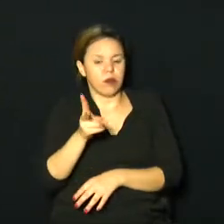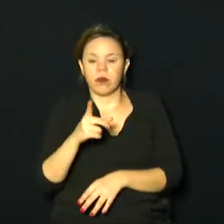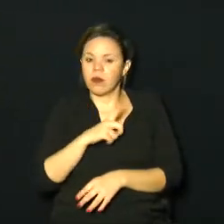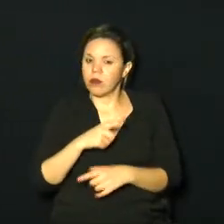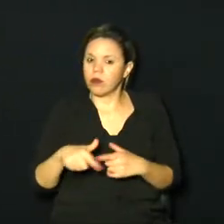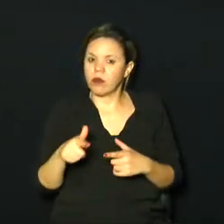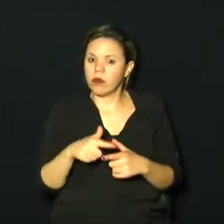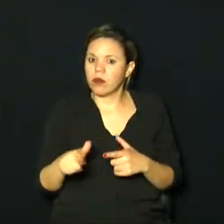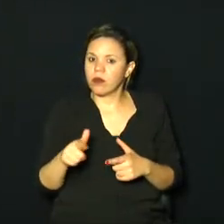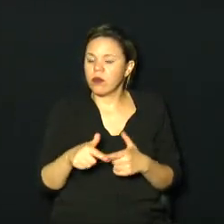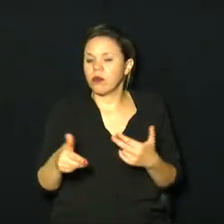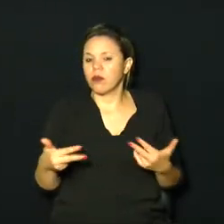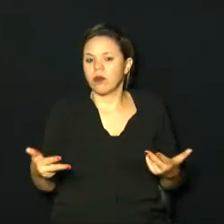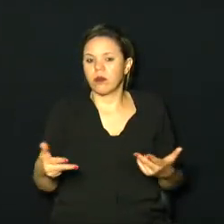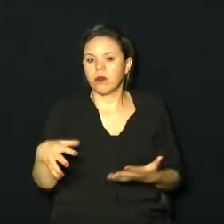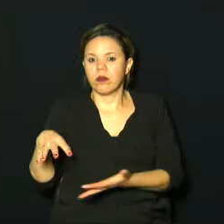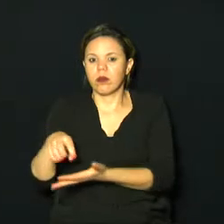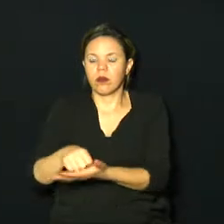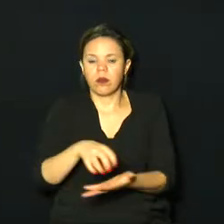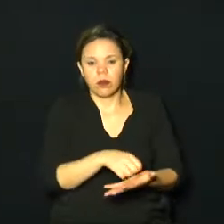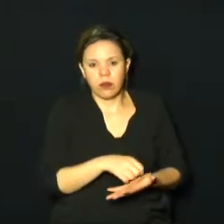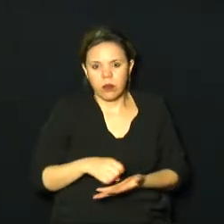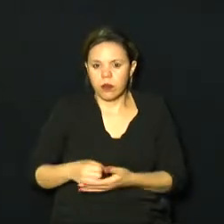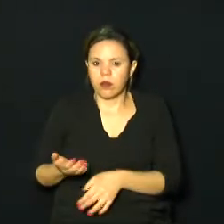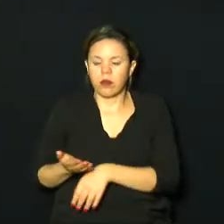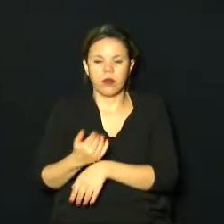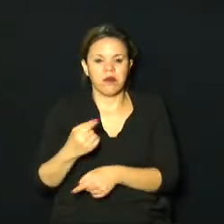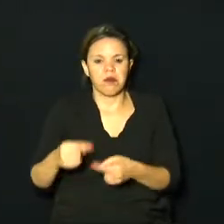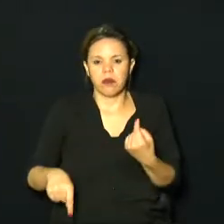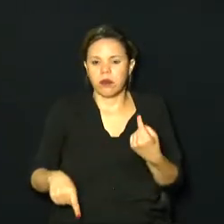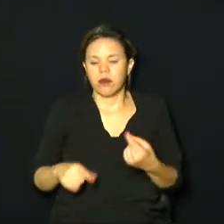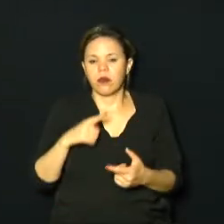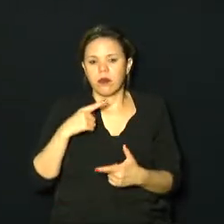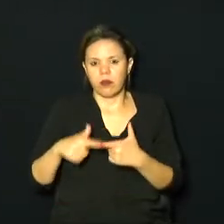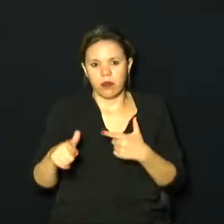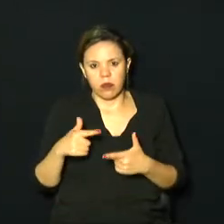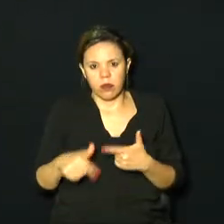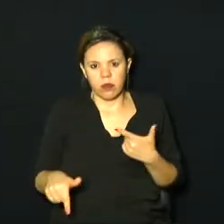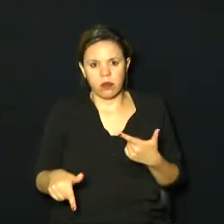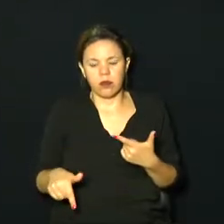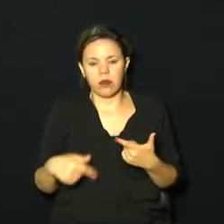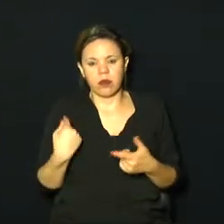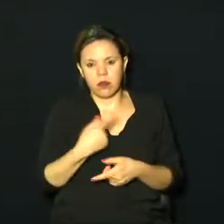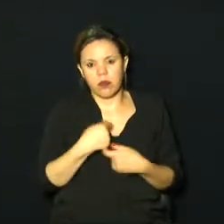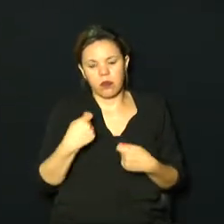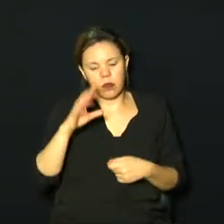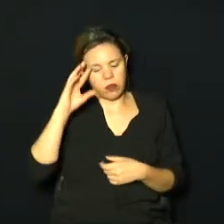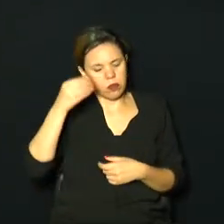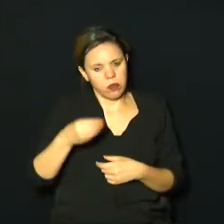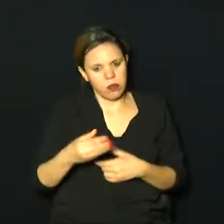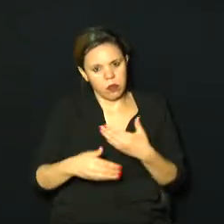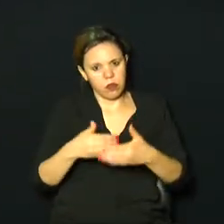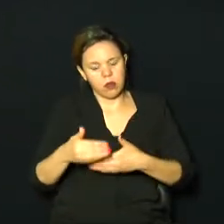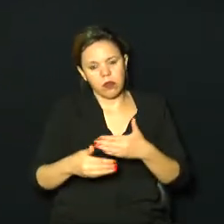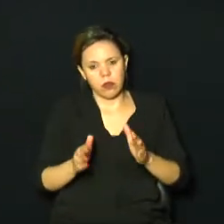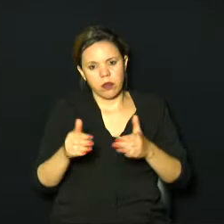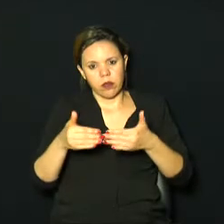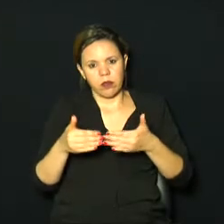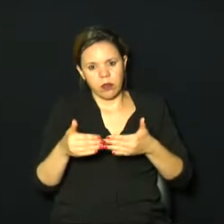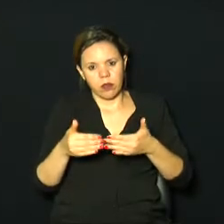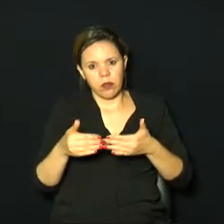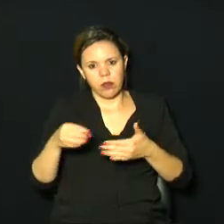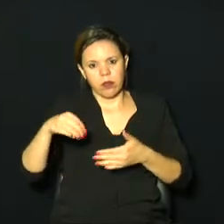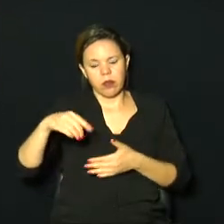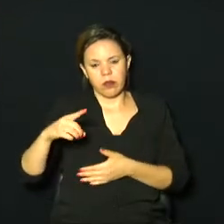relação a matrículas, as matrículas antigas não batem, tem problemas. A gente precisa entender que é um processo, não estou falando especificamente do